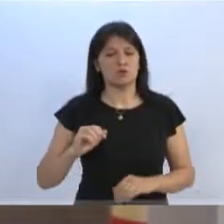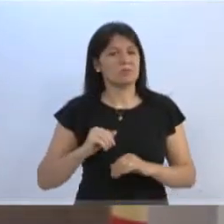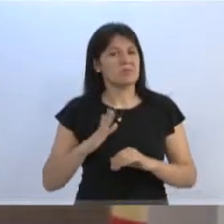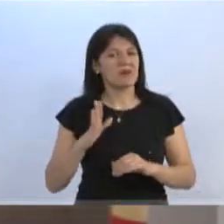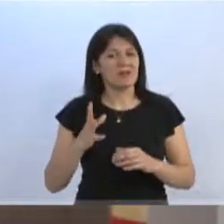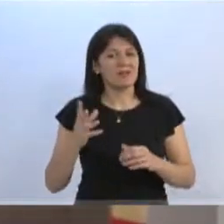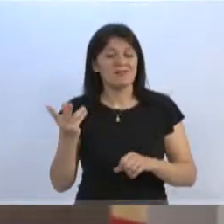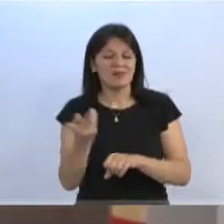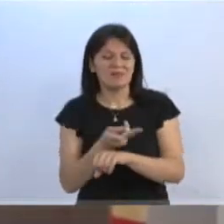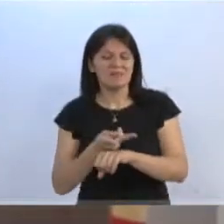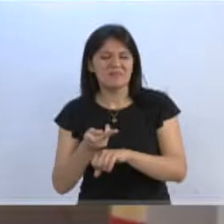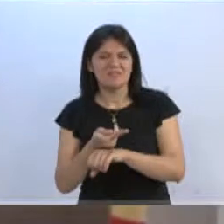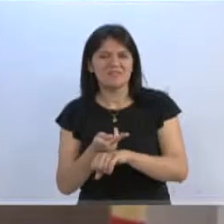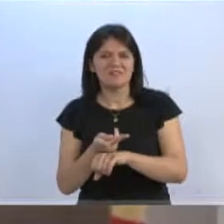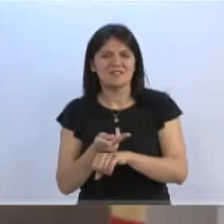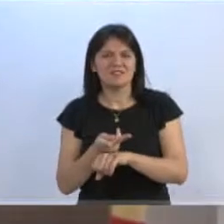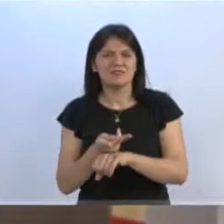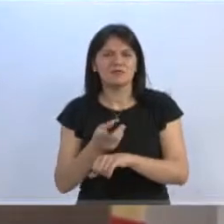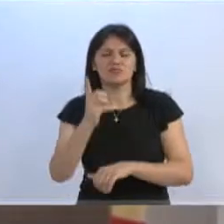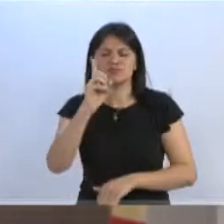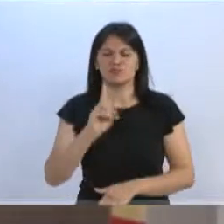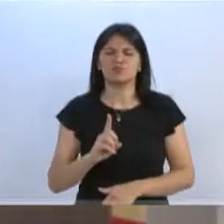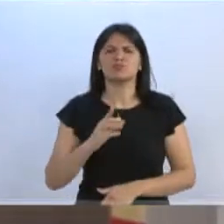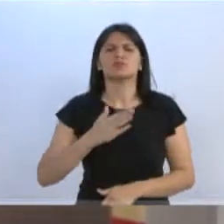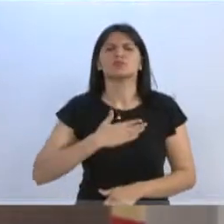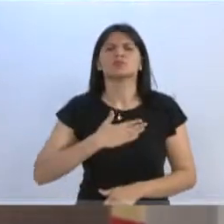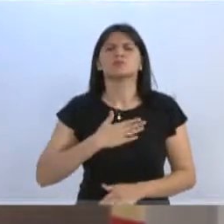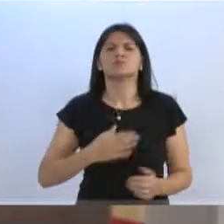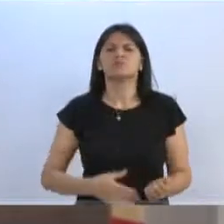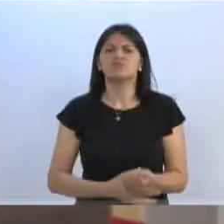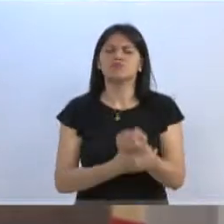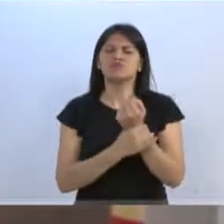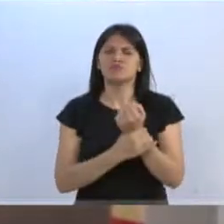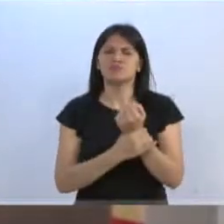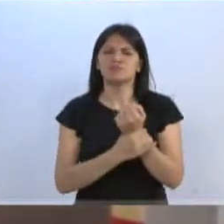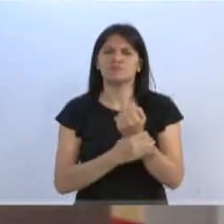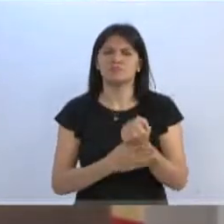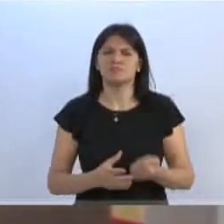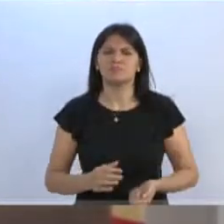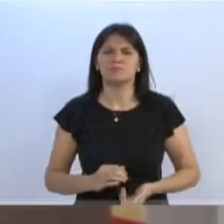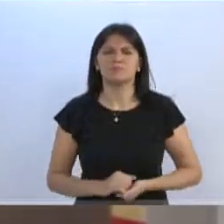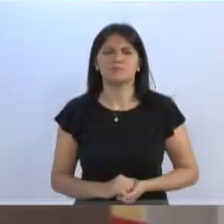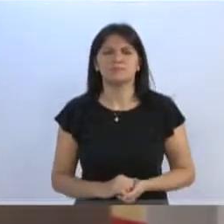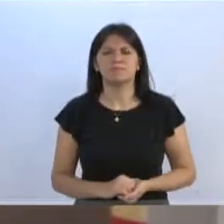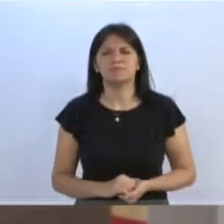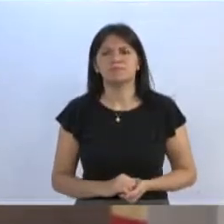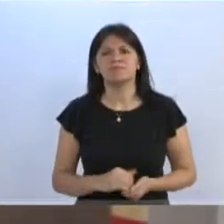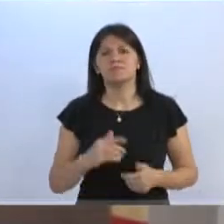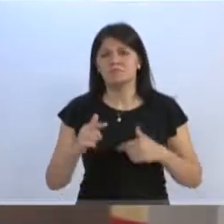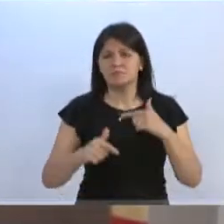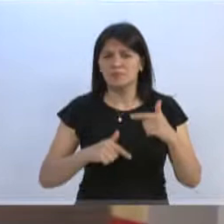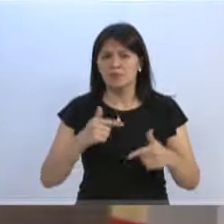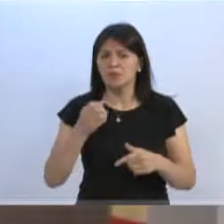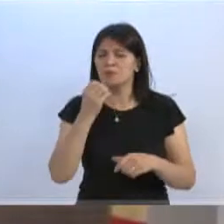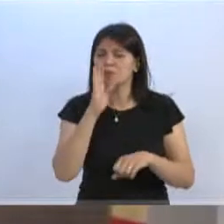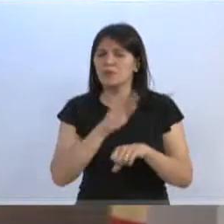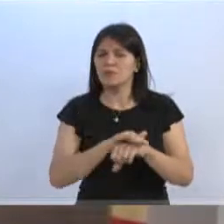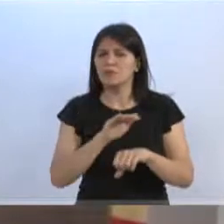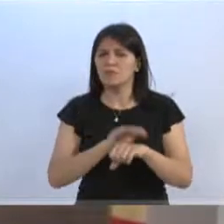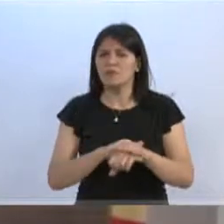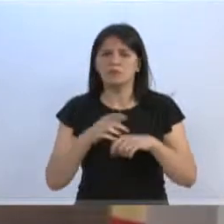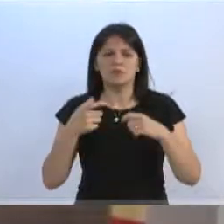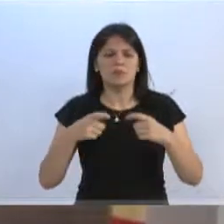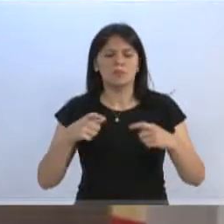vai procurar satisfazer esta necessidade. Então, foi um trabalho muito bem feito e aumentou